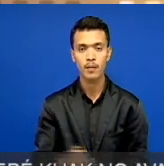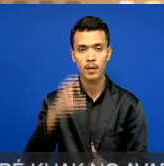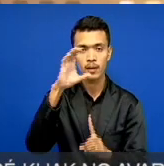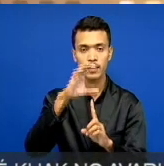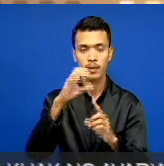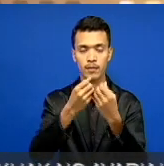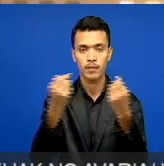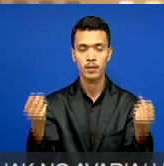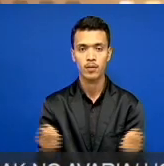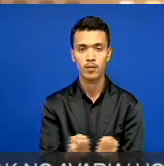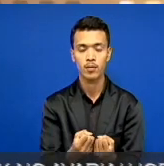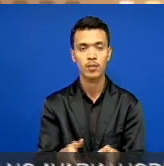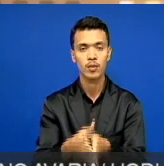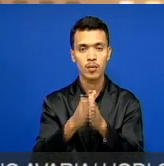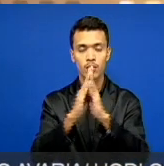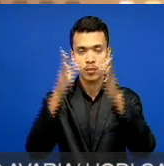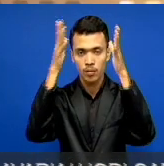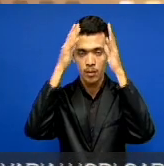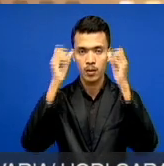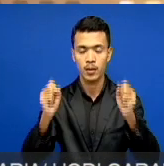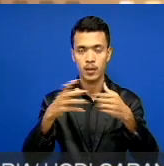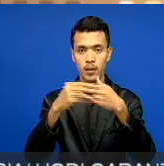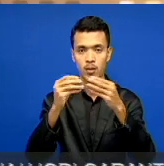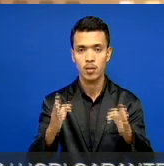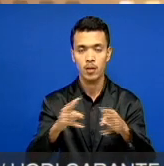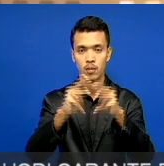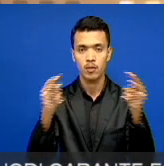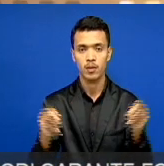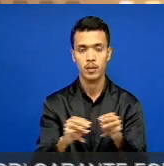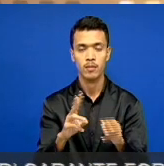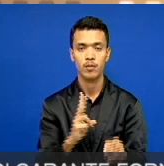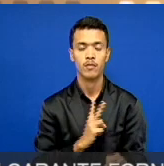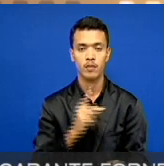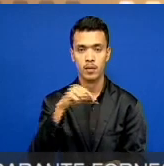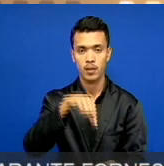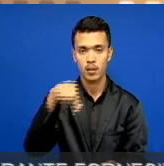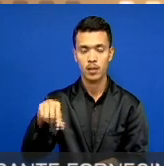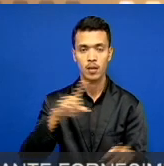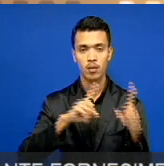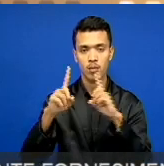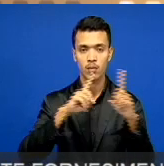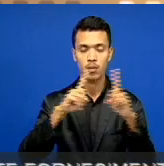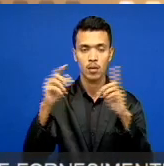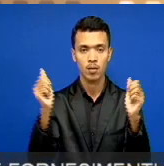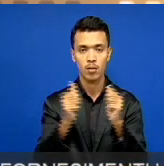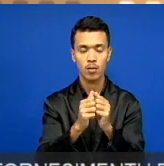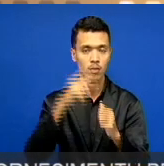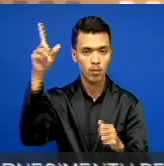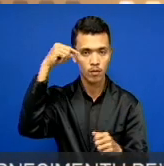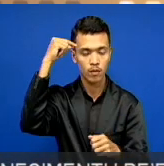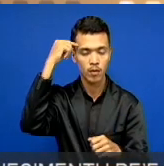Chefe Suku Afaloi Kai, Russo, presidente da autoridade município Viqueque. Auto coordena o governo central, o de